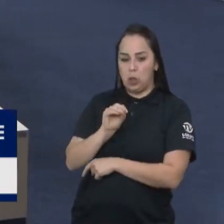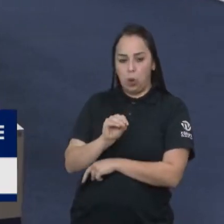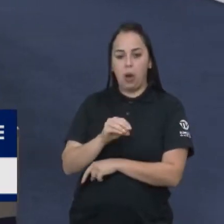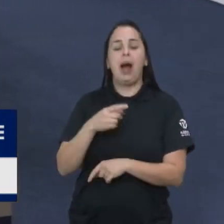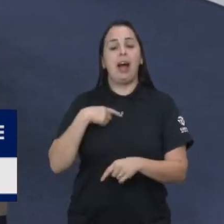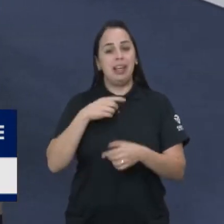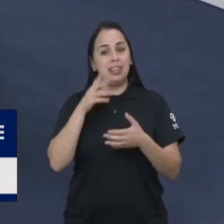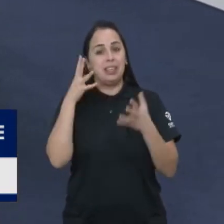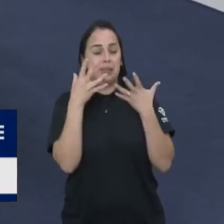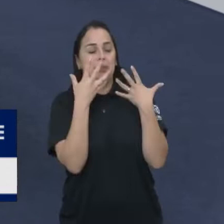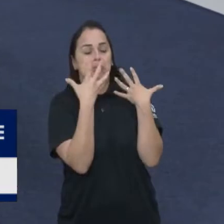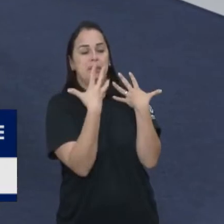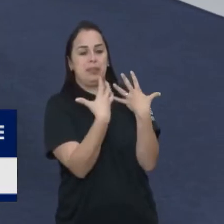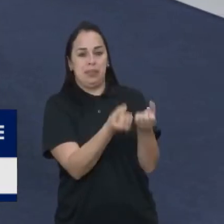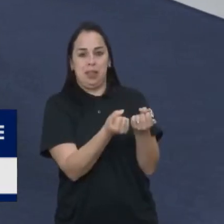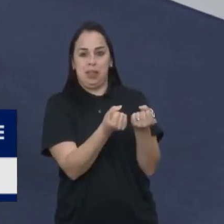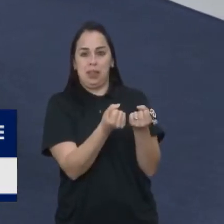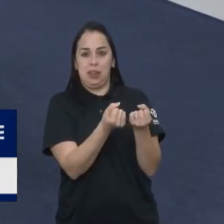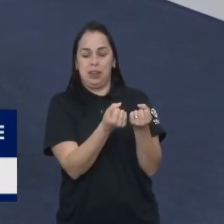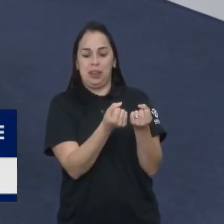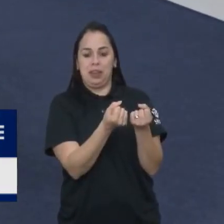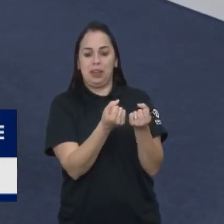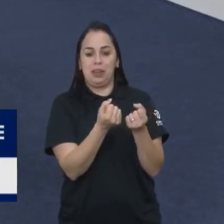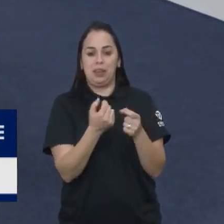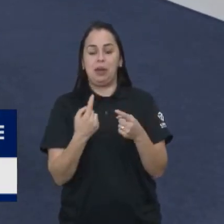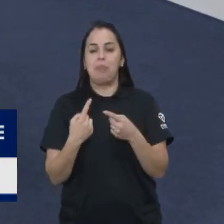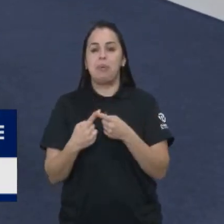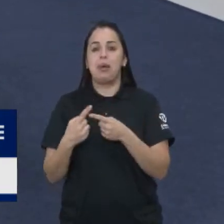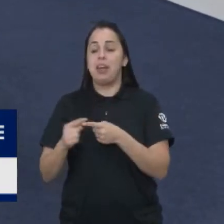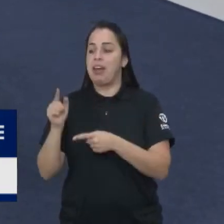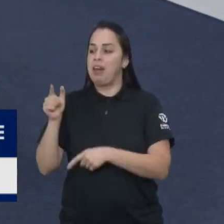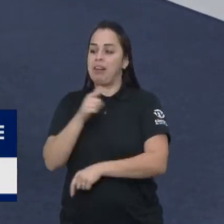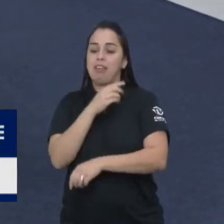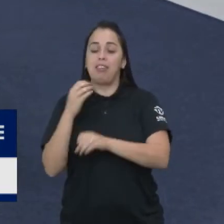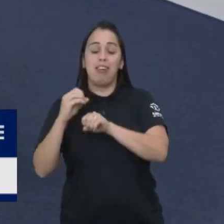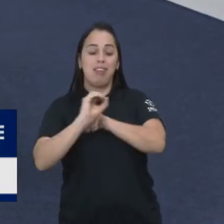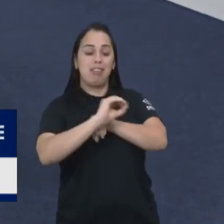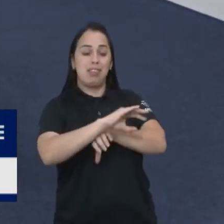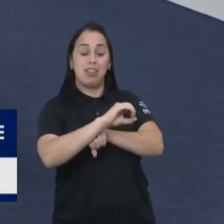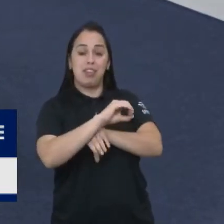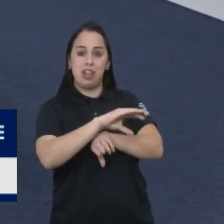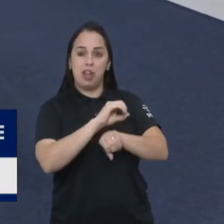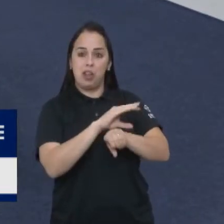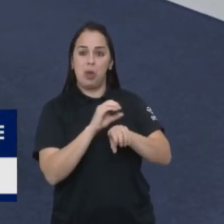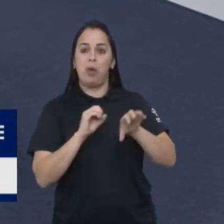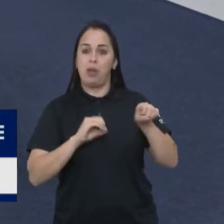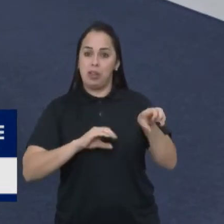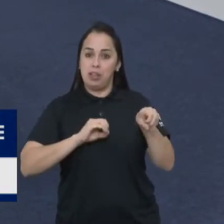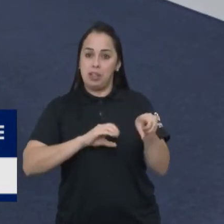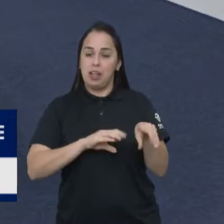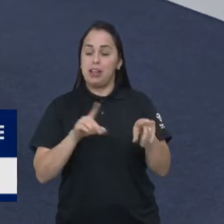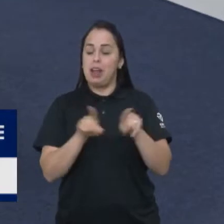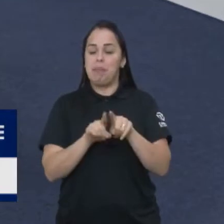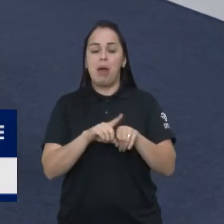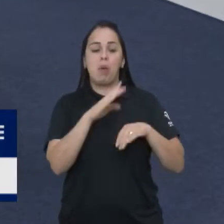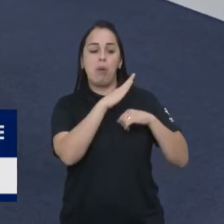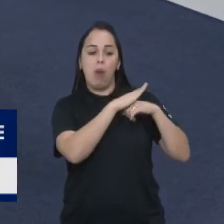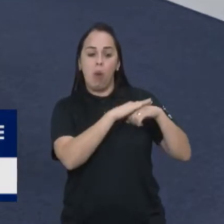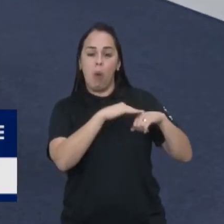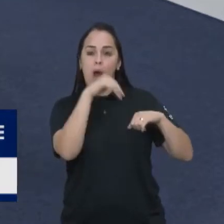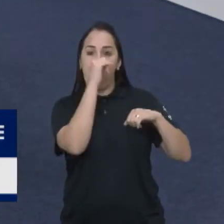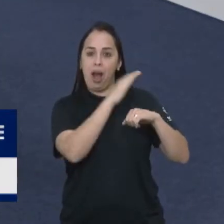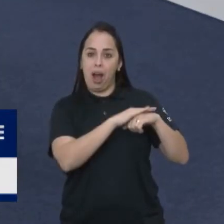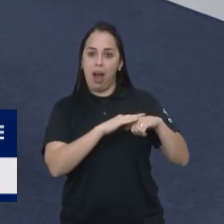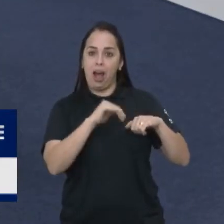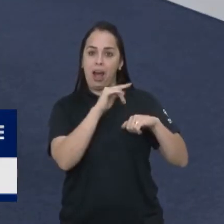mesmo. Mas porque, pela educação que o senhor deu para o seu filho, pelo que eu tenho de carinho por ele também, e porque